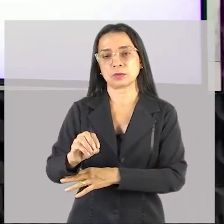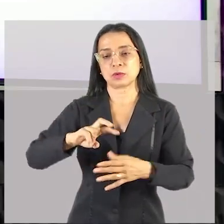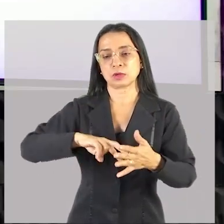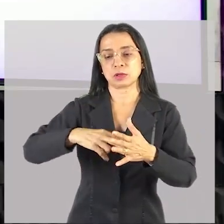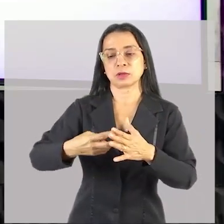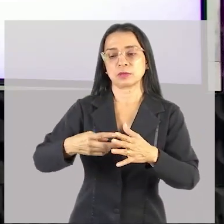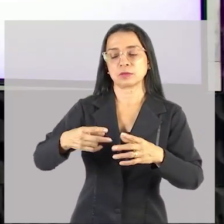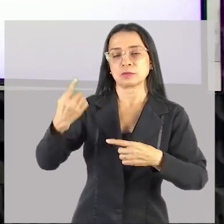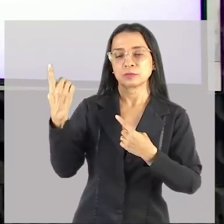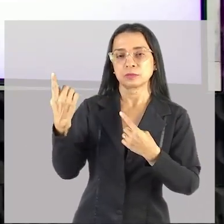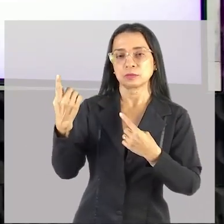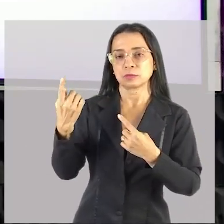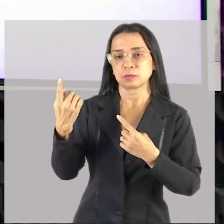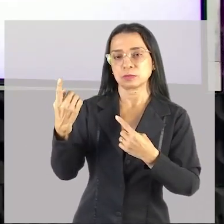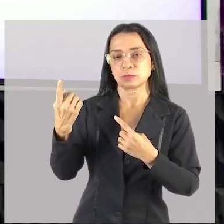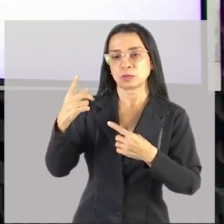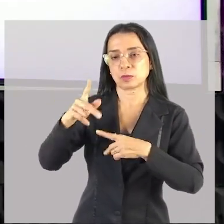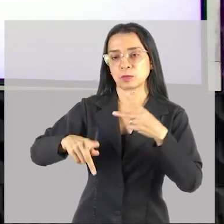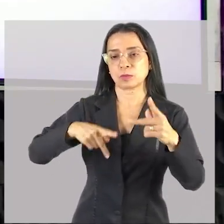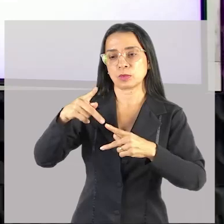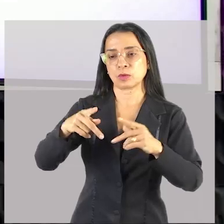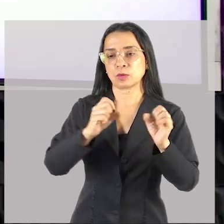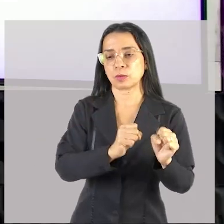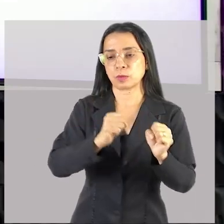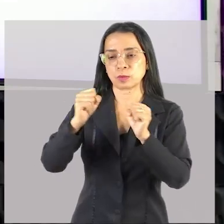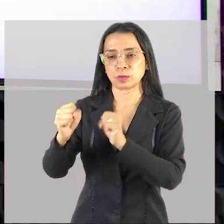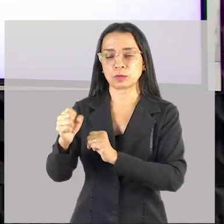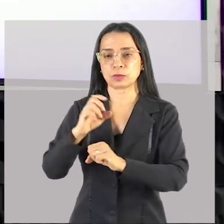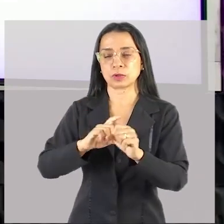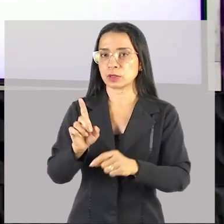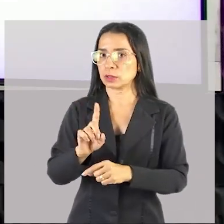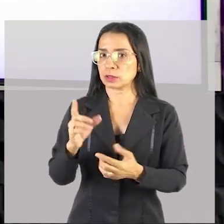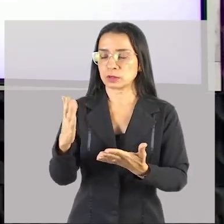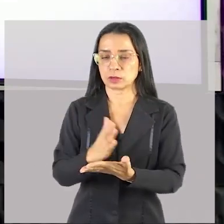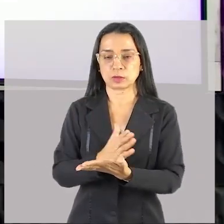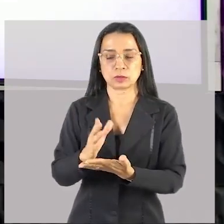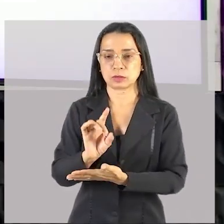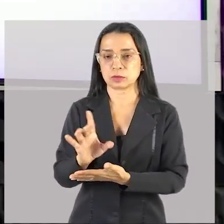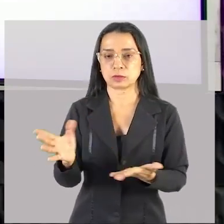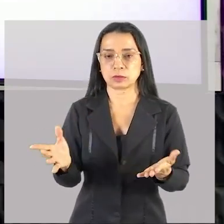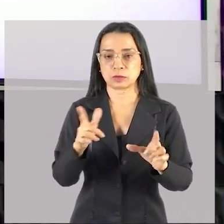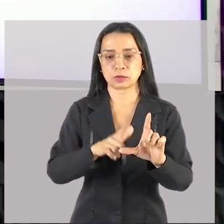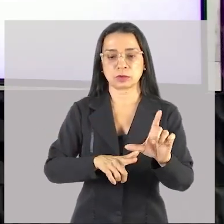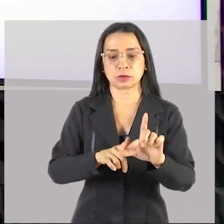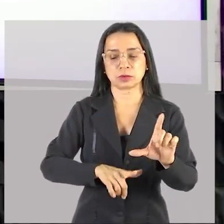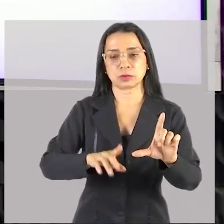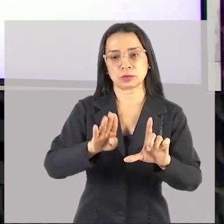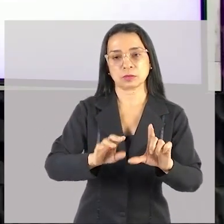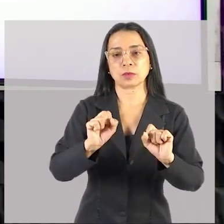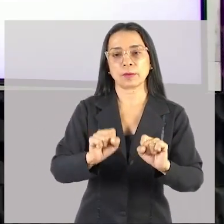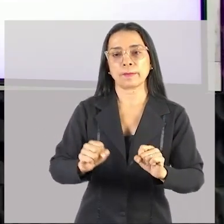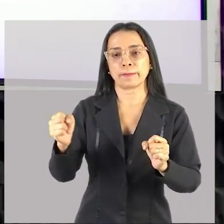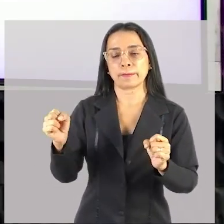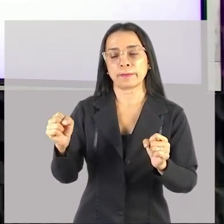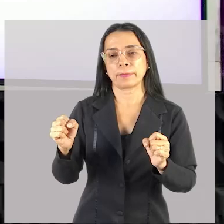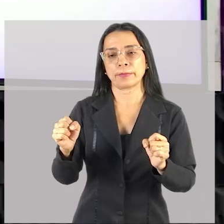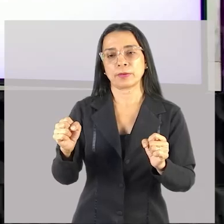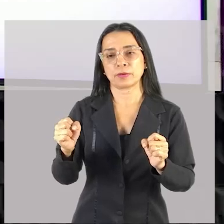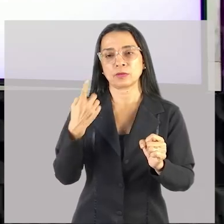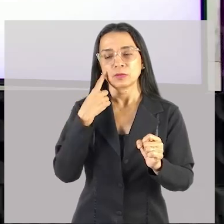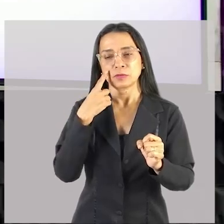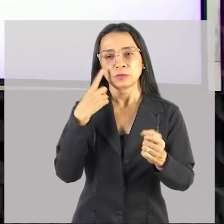seja, o povo no poder, e não alguns, não os melhores. Né? Então a letra B também a gente já pode descartar de cara,